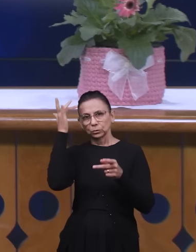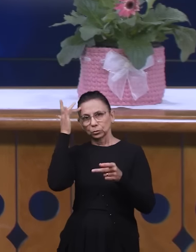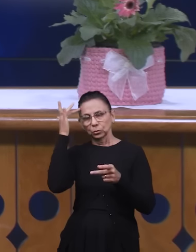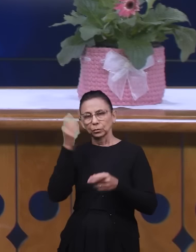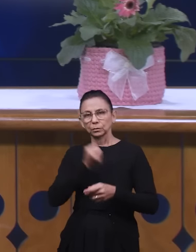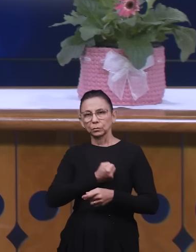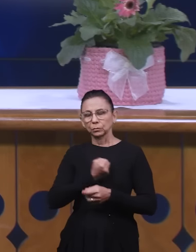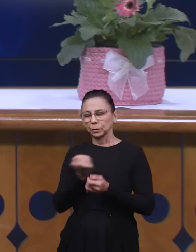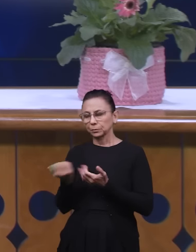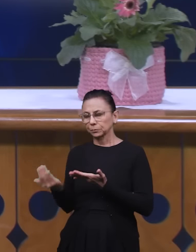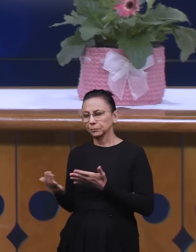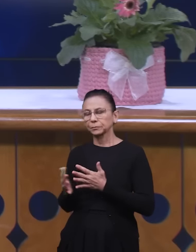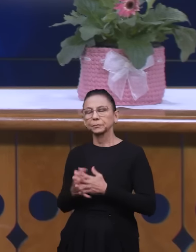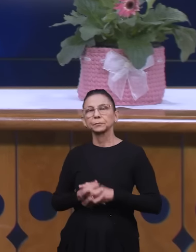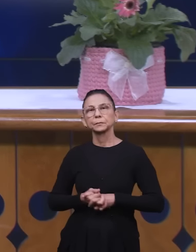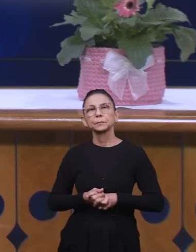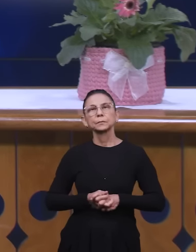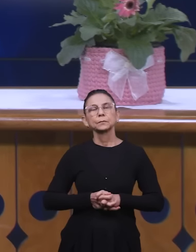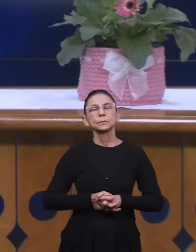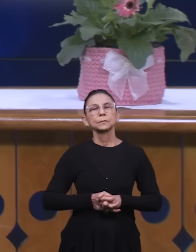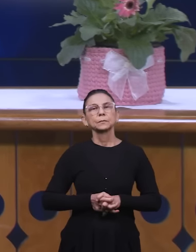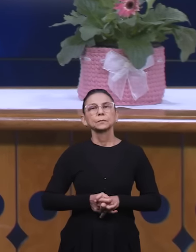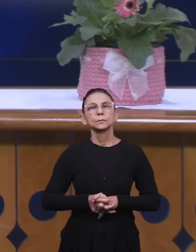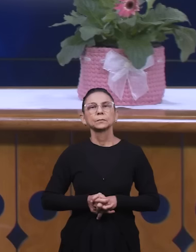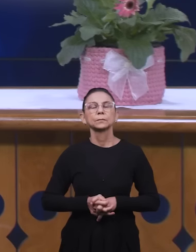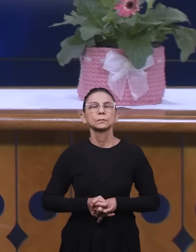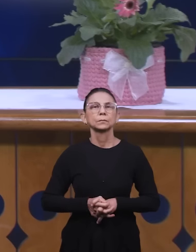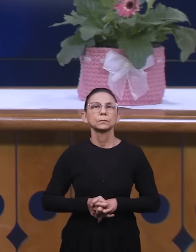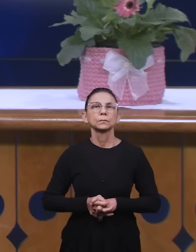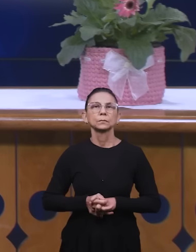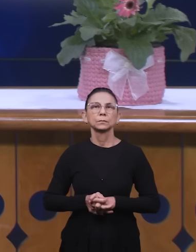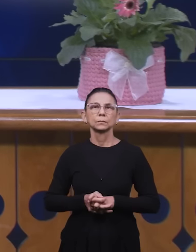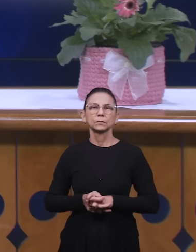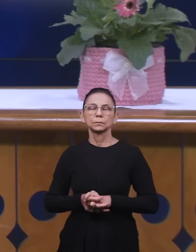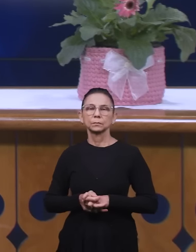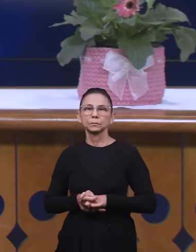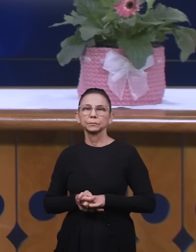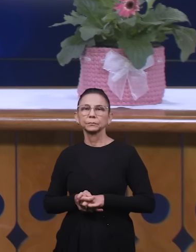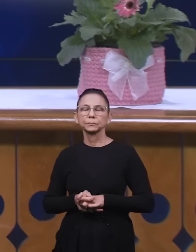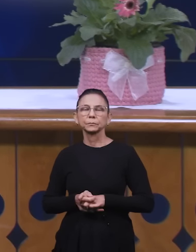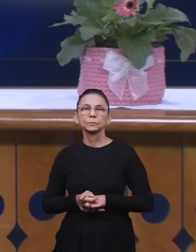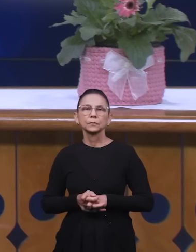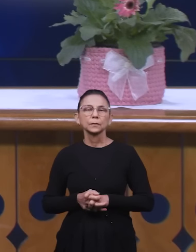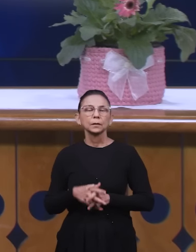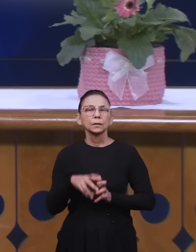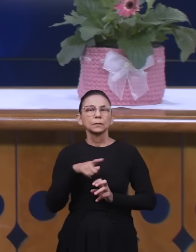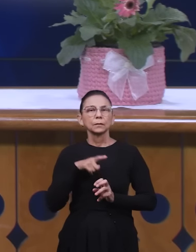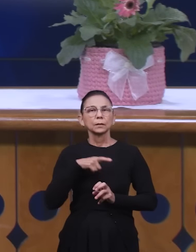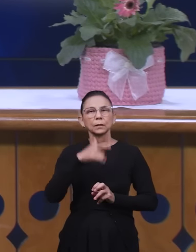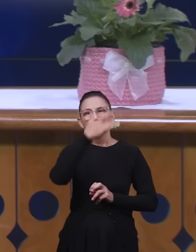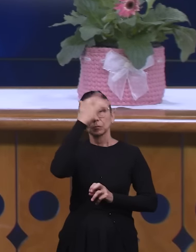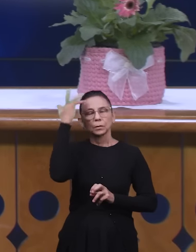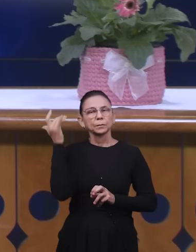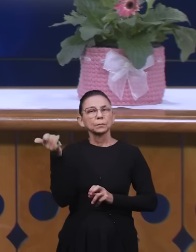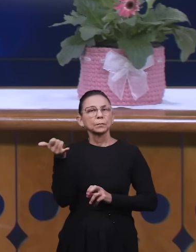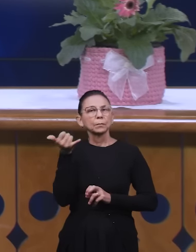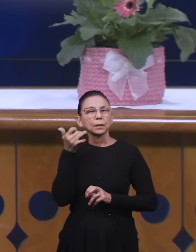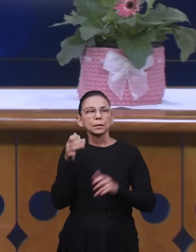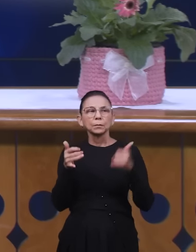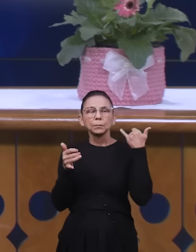o 0800 707 3076. Você pode ligar e haverá alguém que